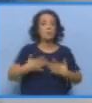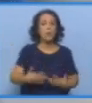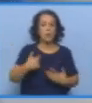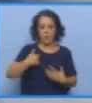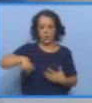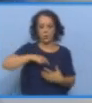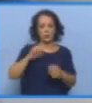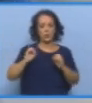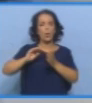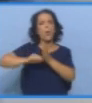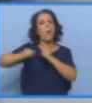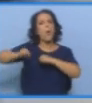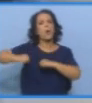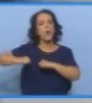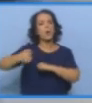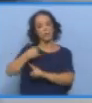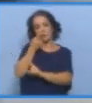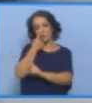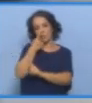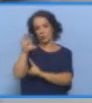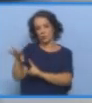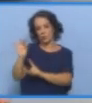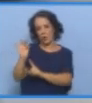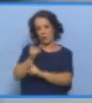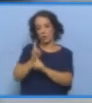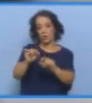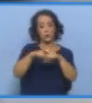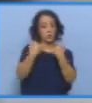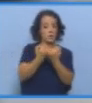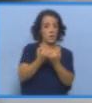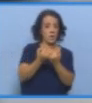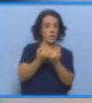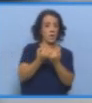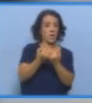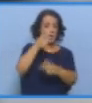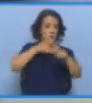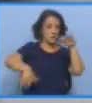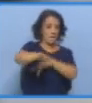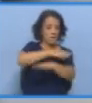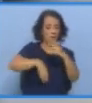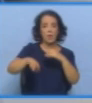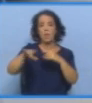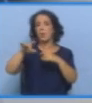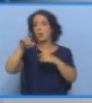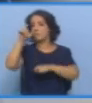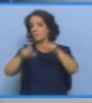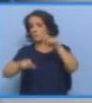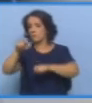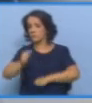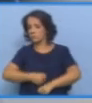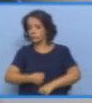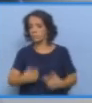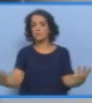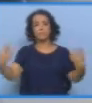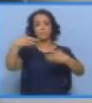para uma opção, para que a comunidade cristã e a sociedade civil possa partilhar nestes projetos, tudo com voluntários organizados. Depois